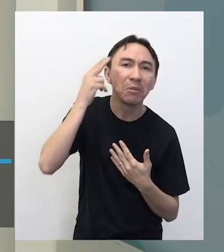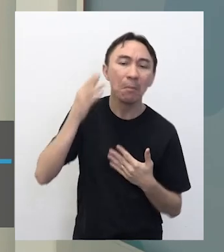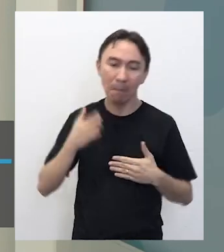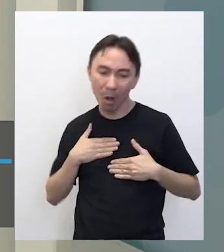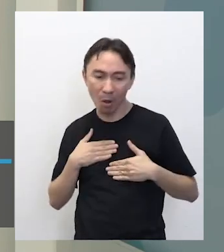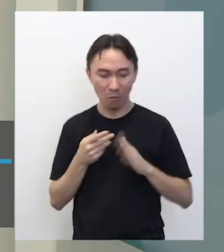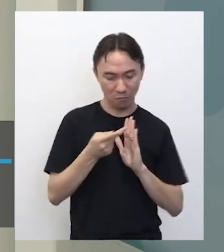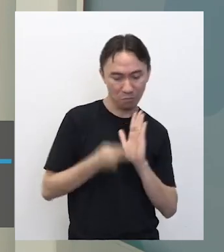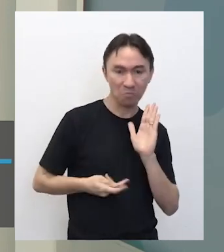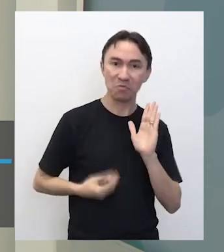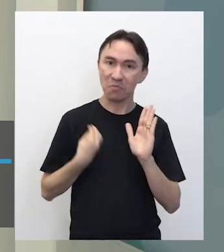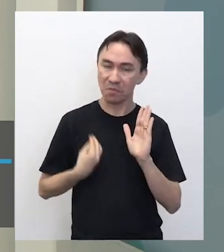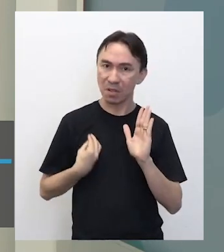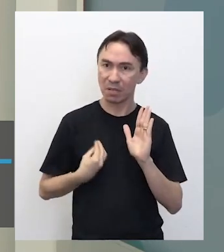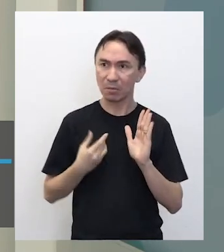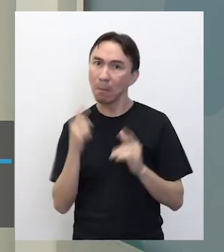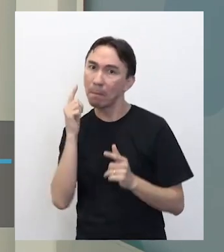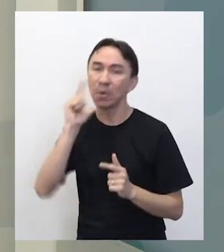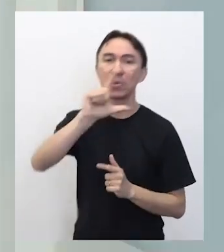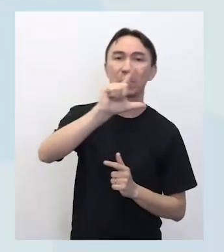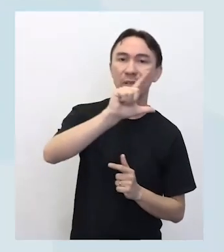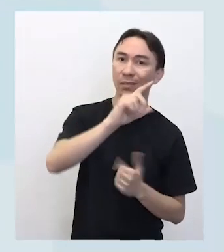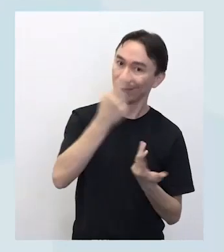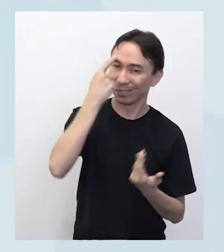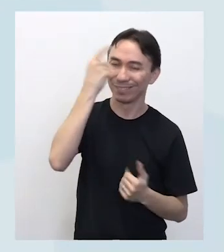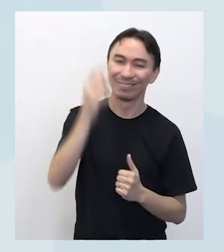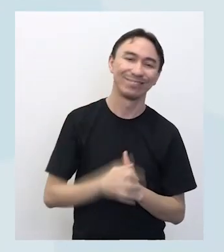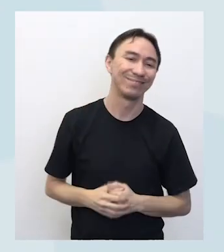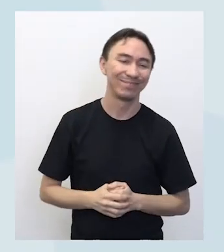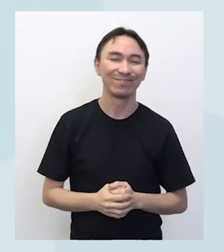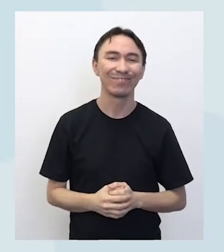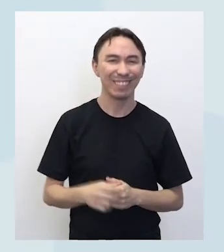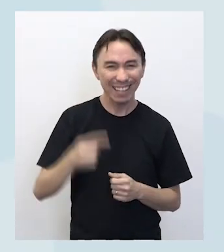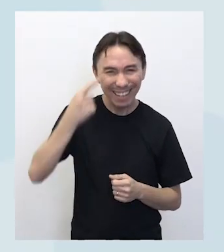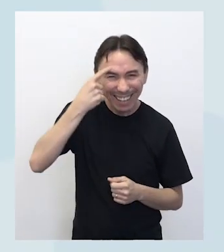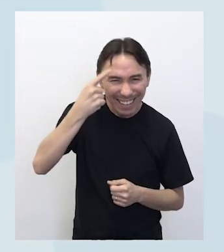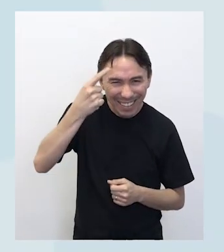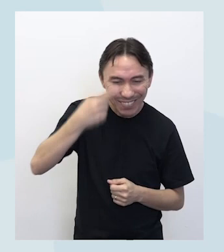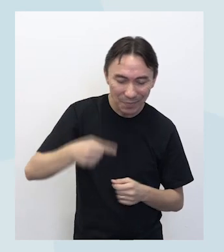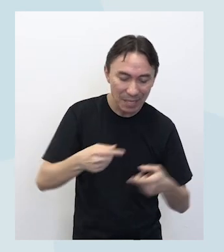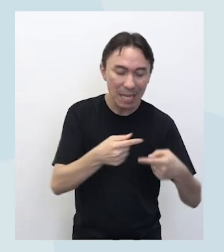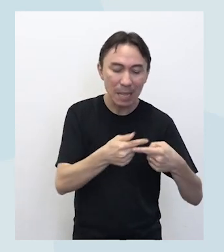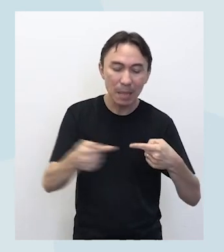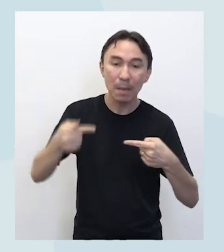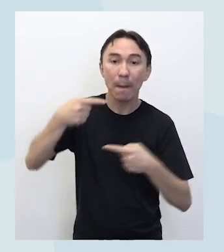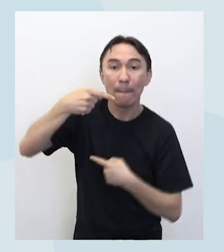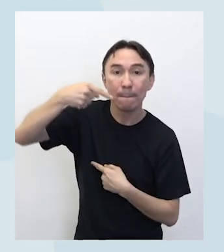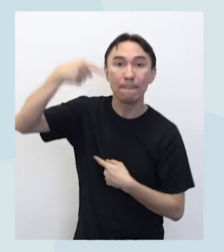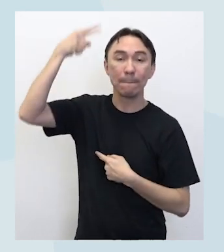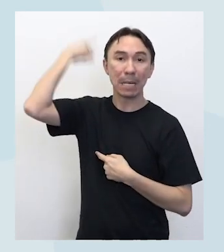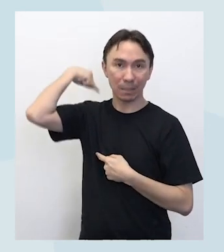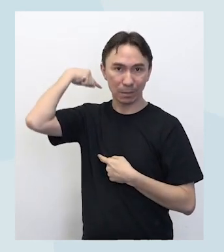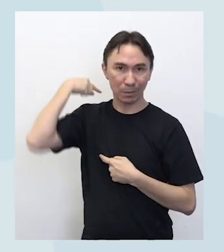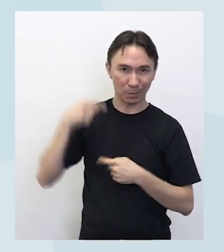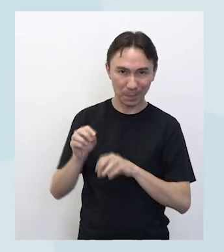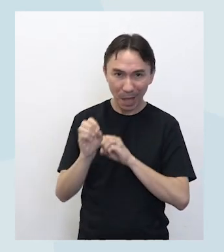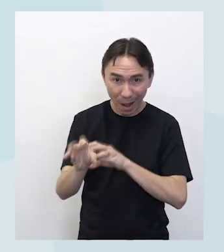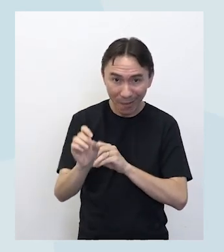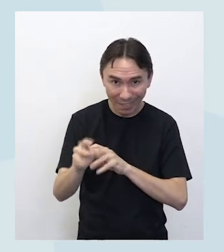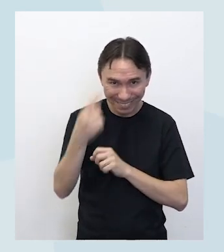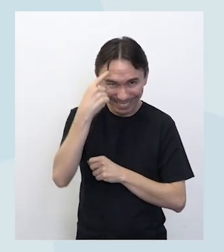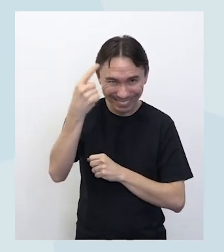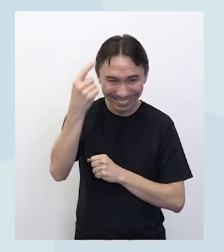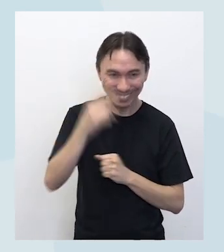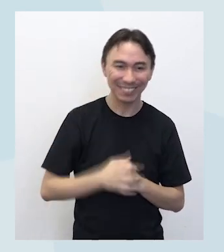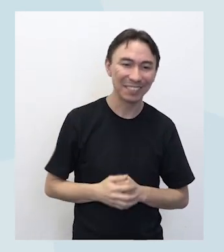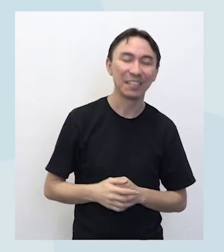vida. Então, na tela, a retomada da nossa última aula, na semana passada, a gente viu o quê? A gente falou